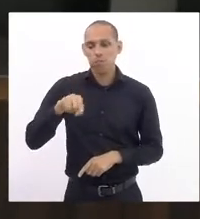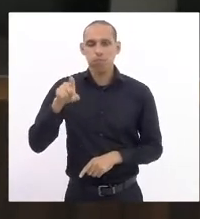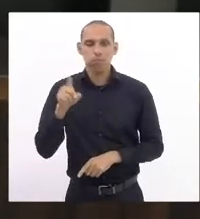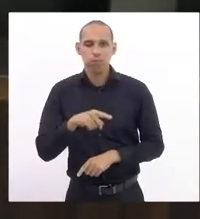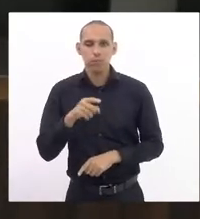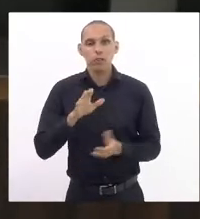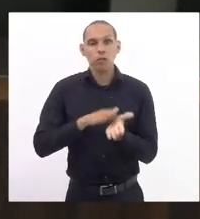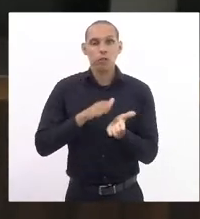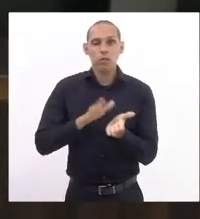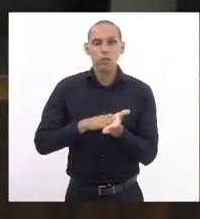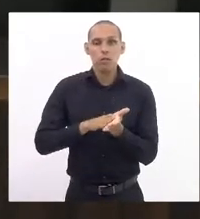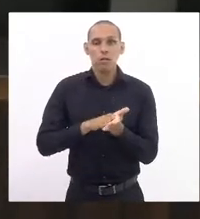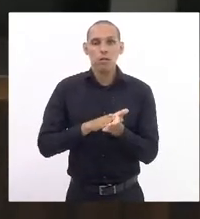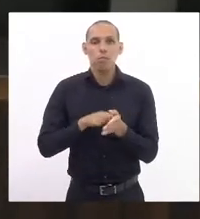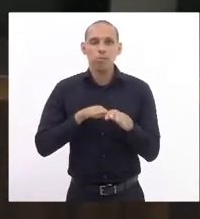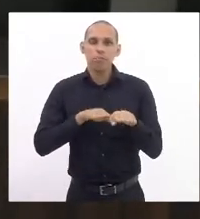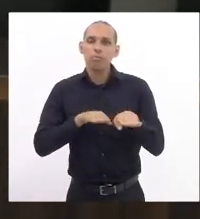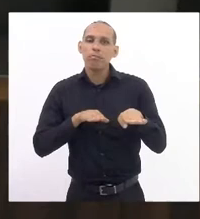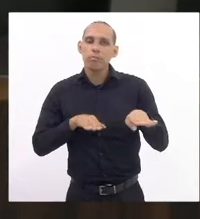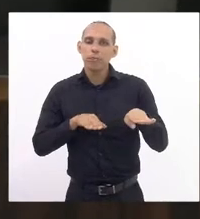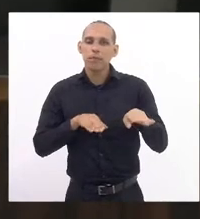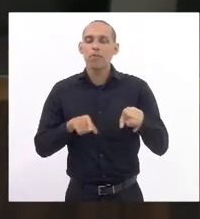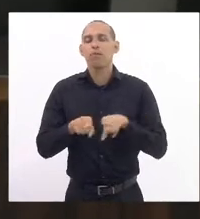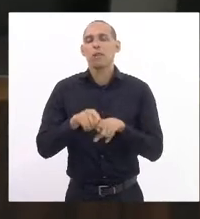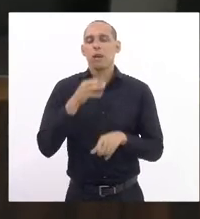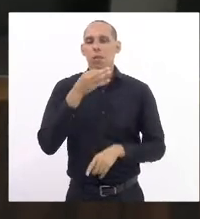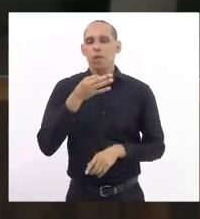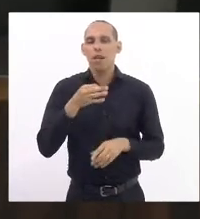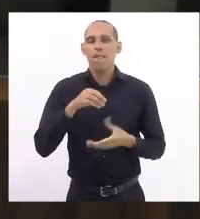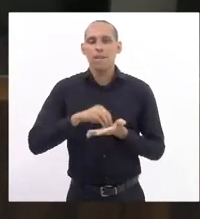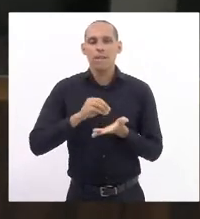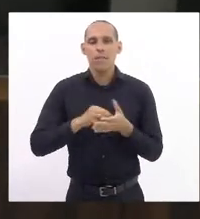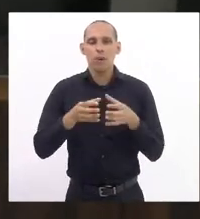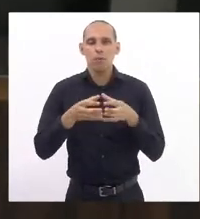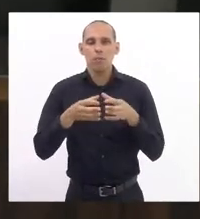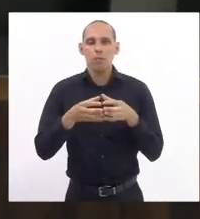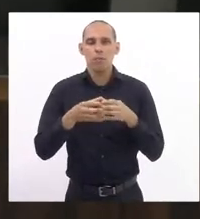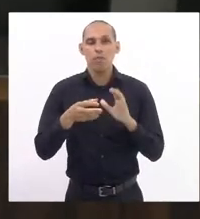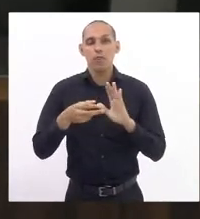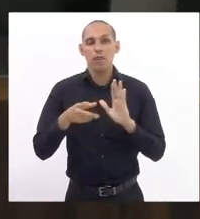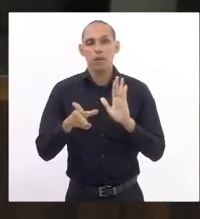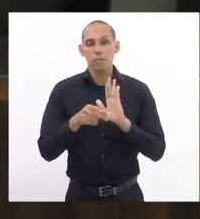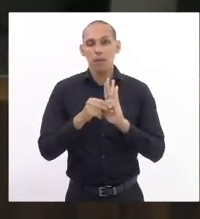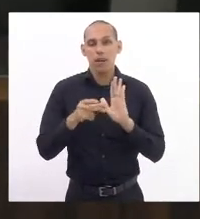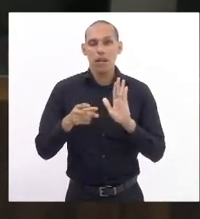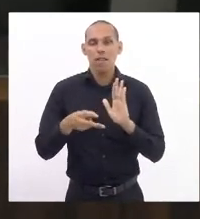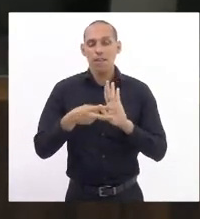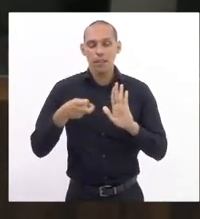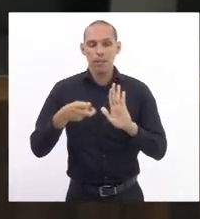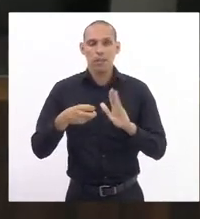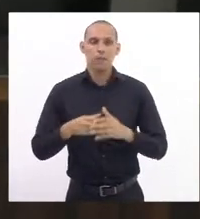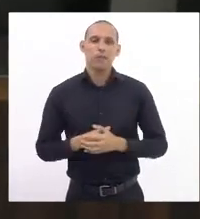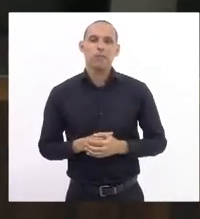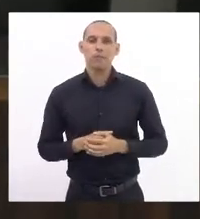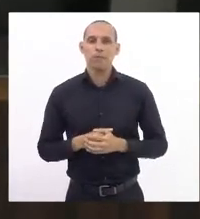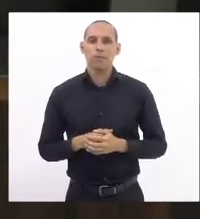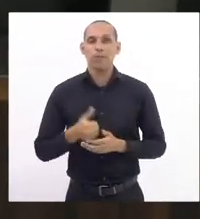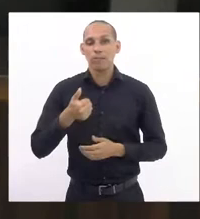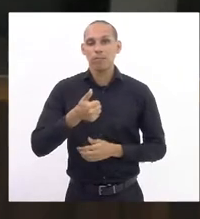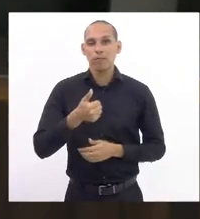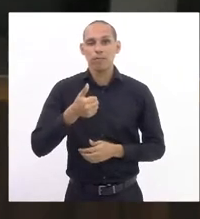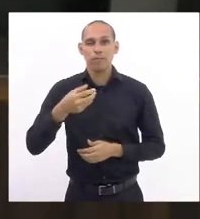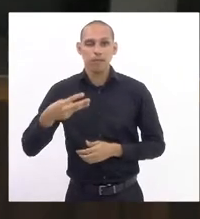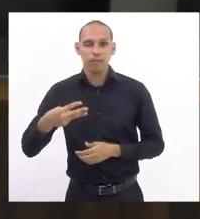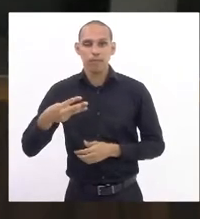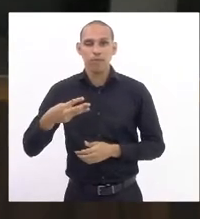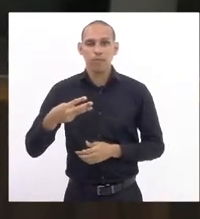que menciona, também pendendo do parecer da Comissão de Emendas Condicionais e Vetos. 13º da pauta, veto total